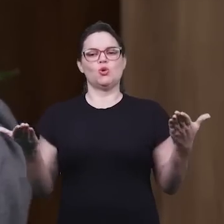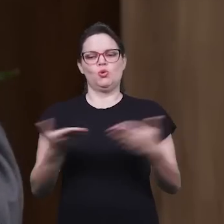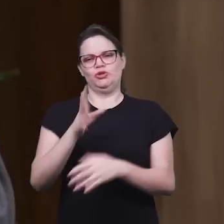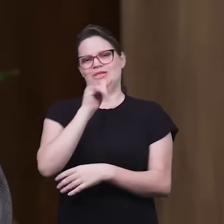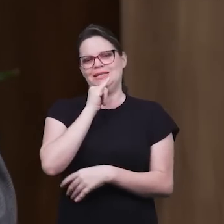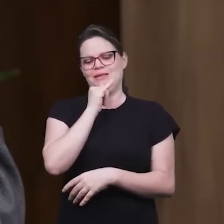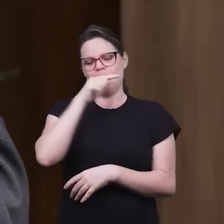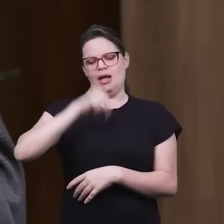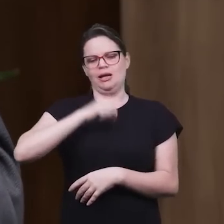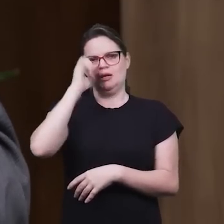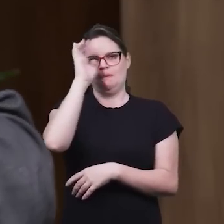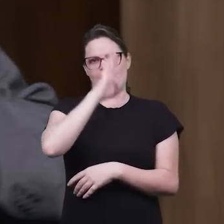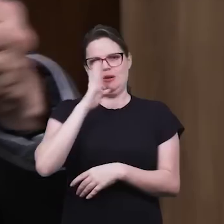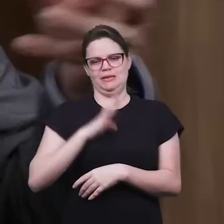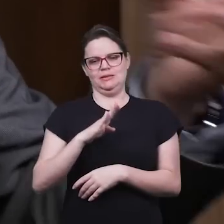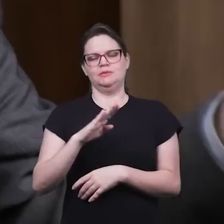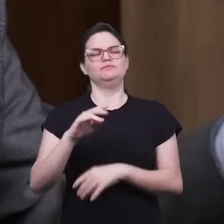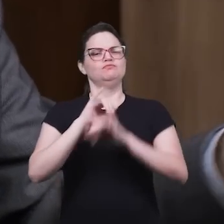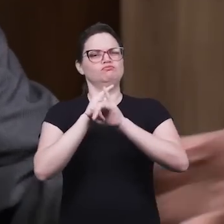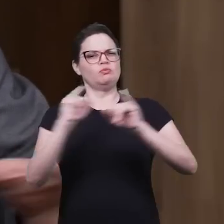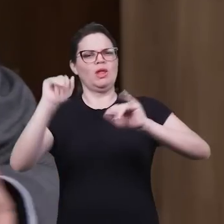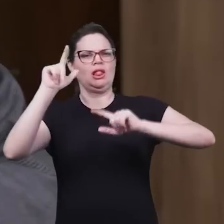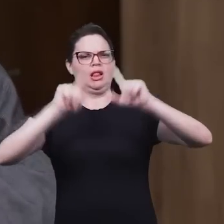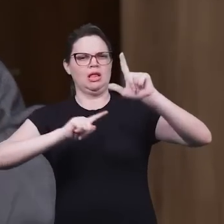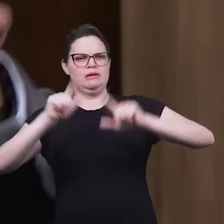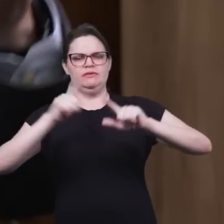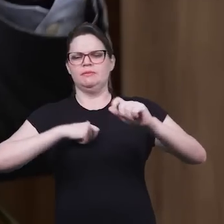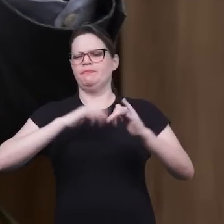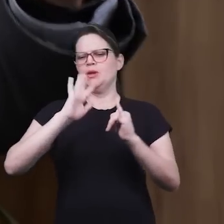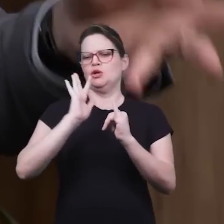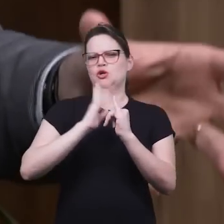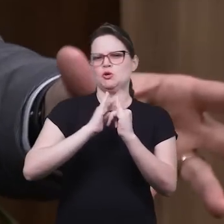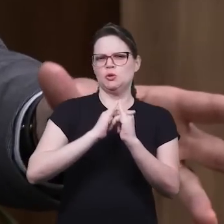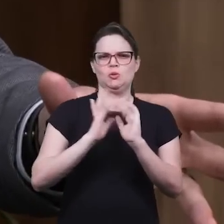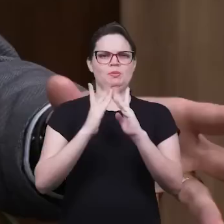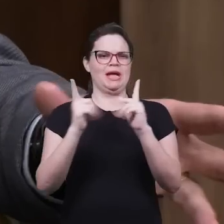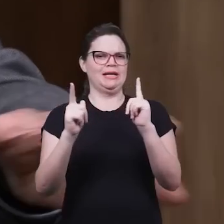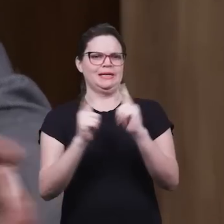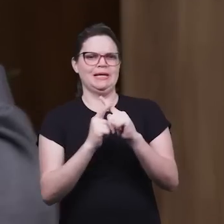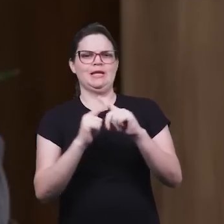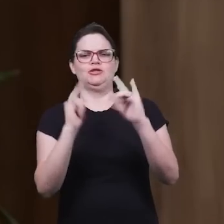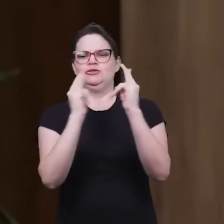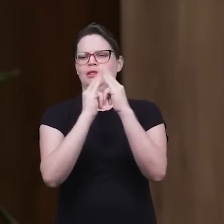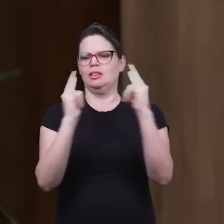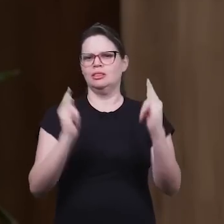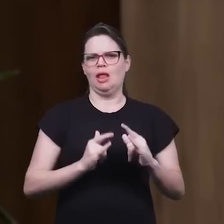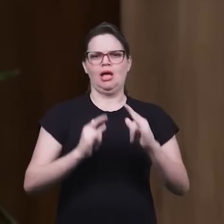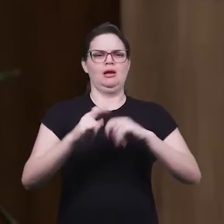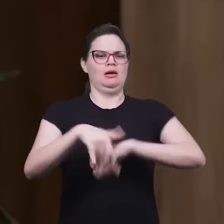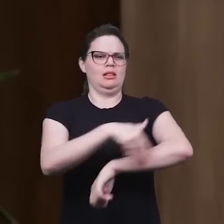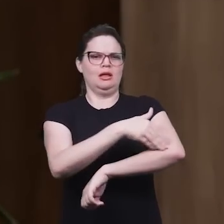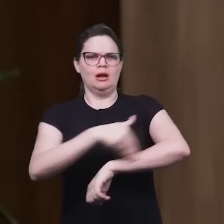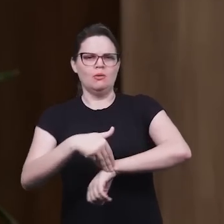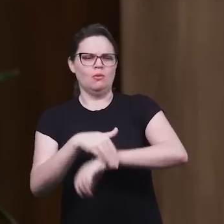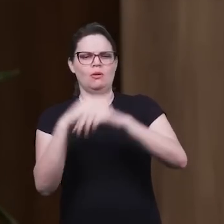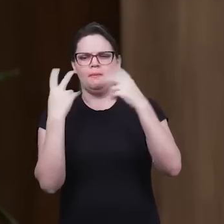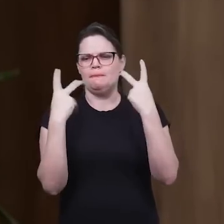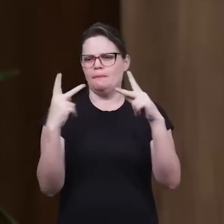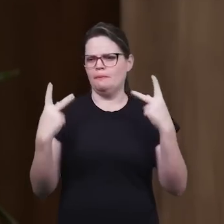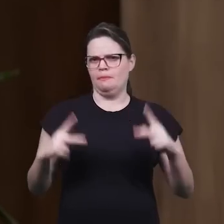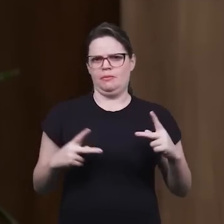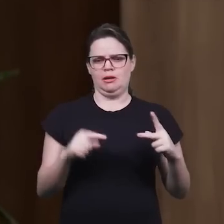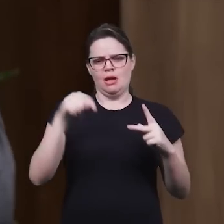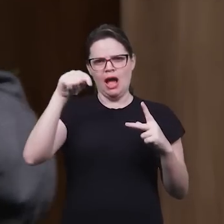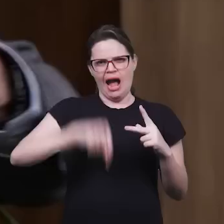nós estamos na televisão, no YouTube, nas igrejas, os templos abertos, pregando nas ruas, então